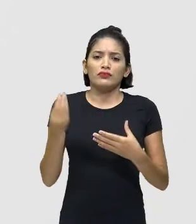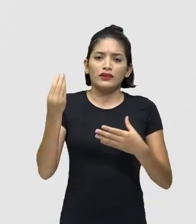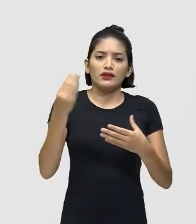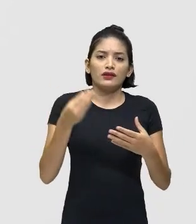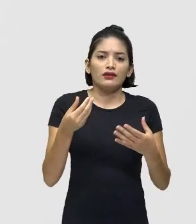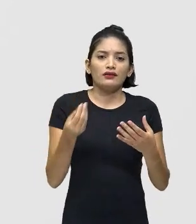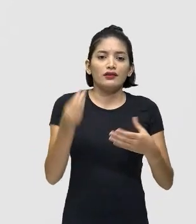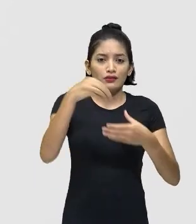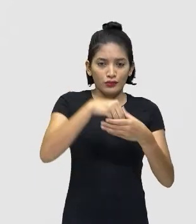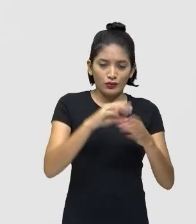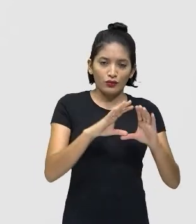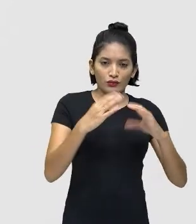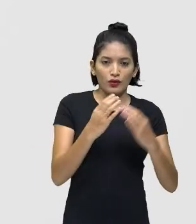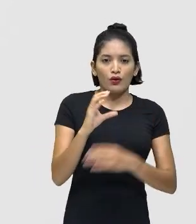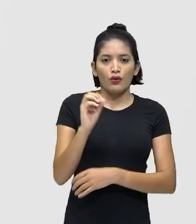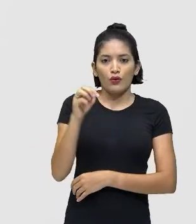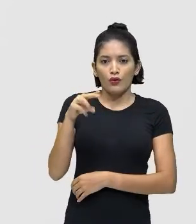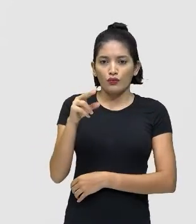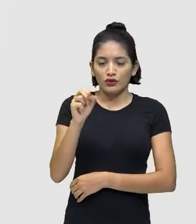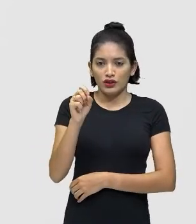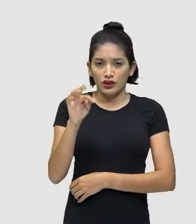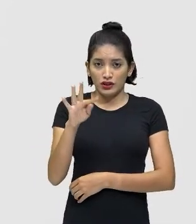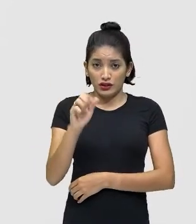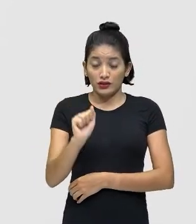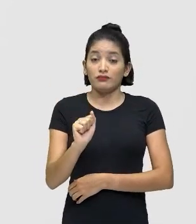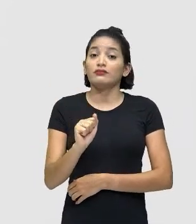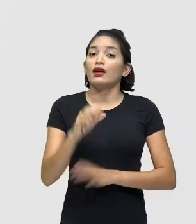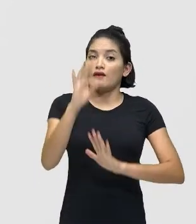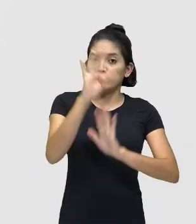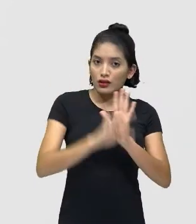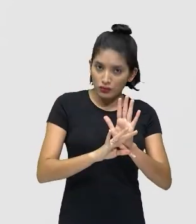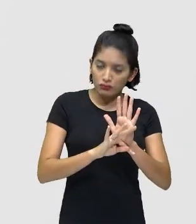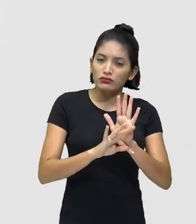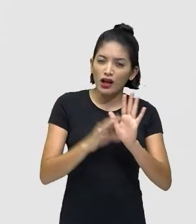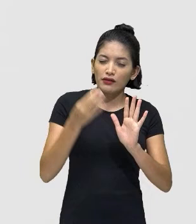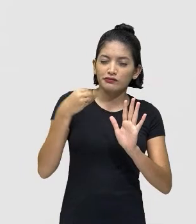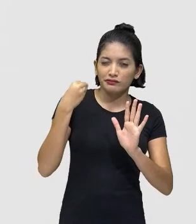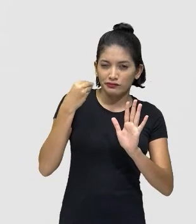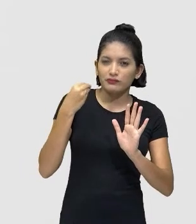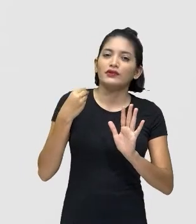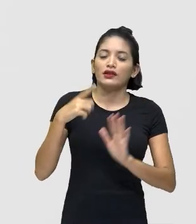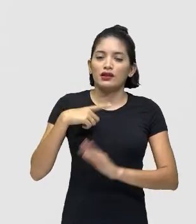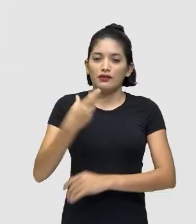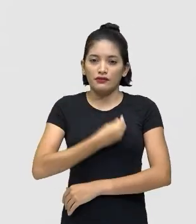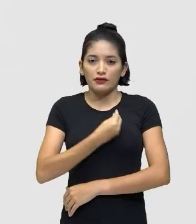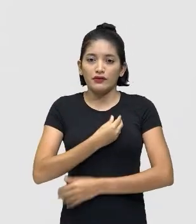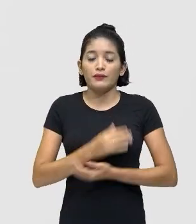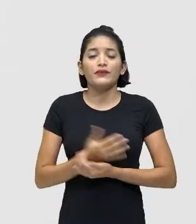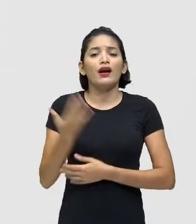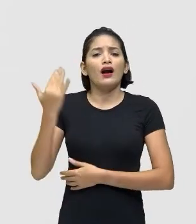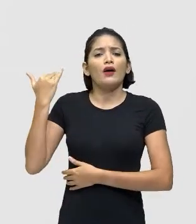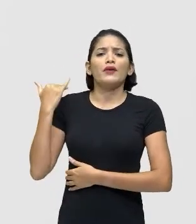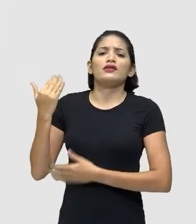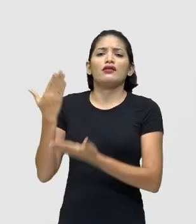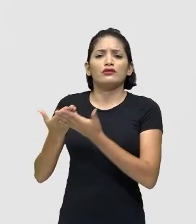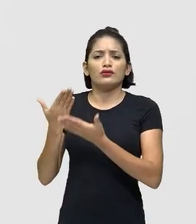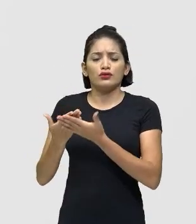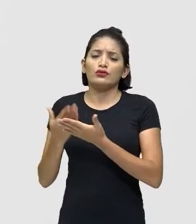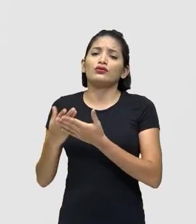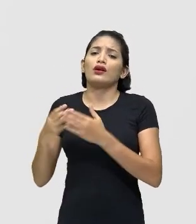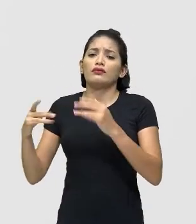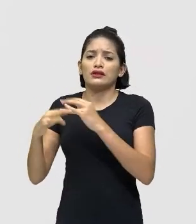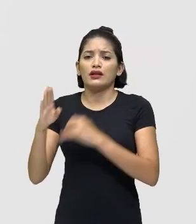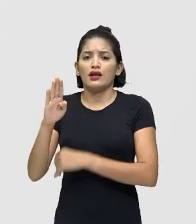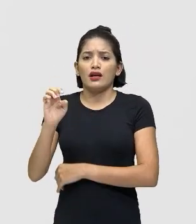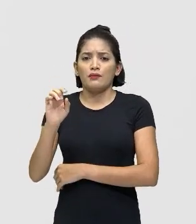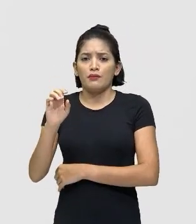Partido Comunista. Gente, é o texto de alguém que presenciou aí, né? Na época em que ainda estudava em Berlim, foi uma